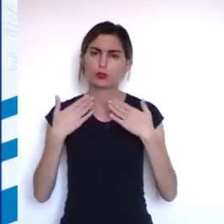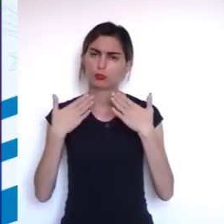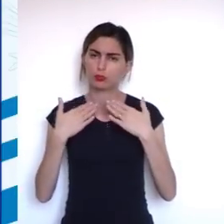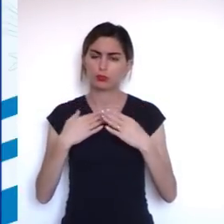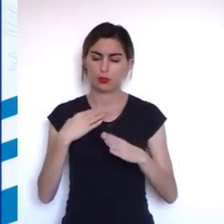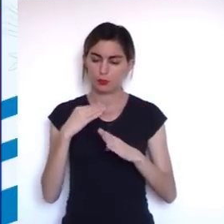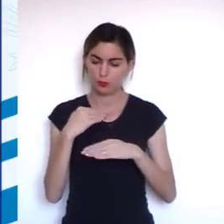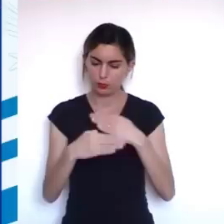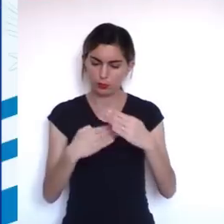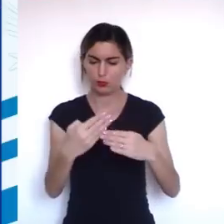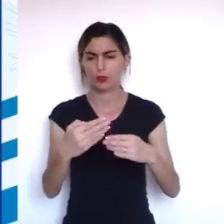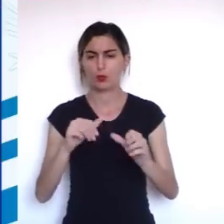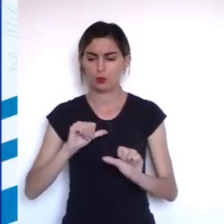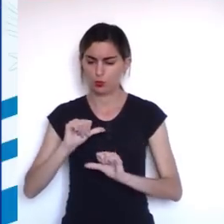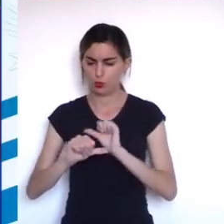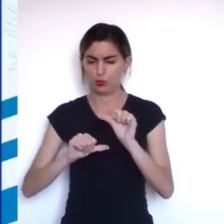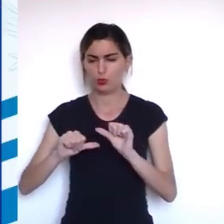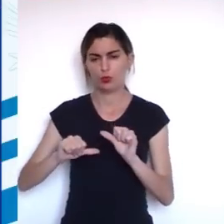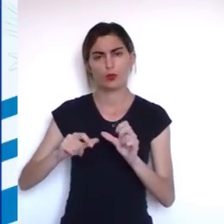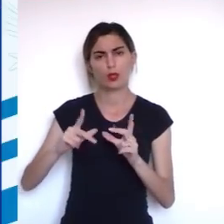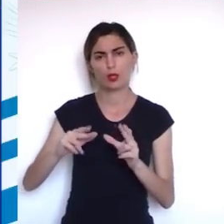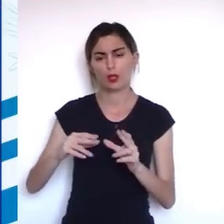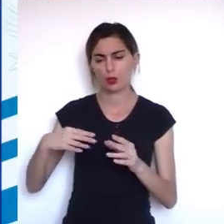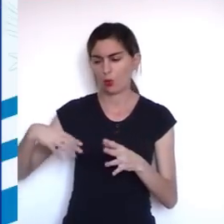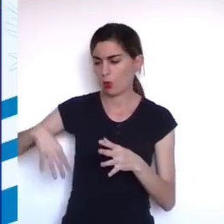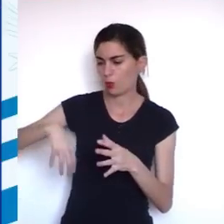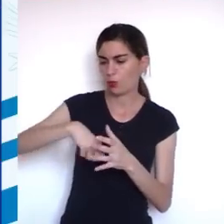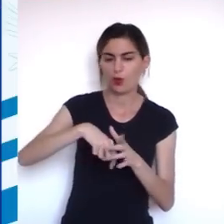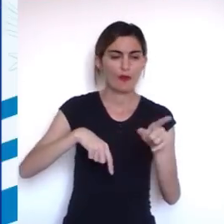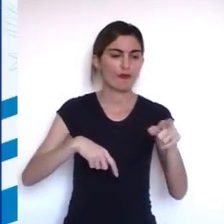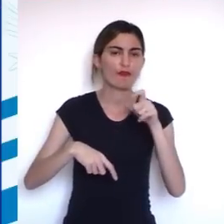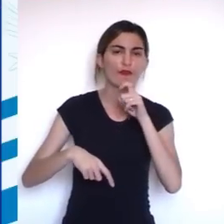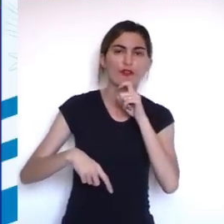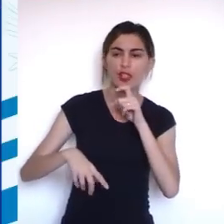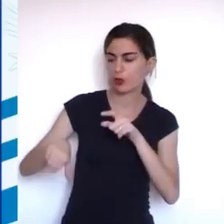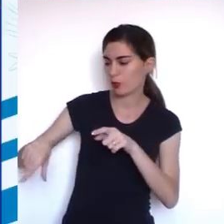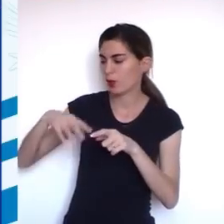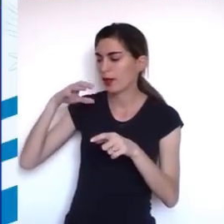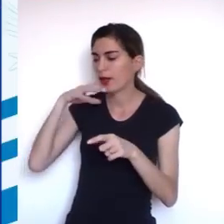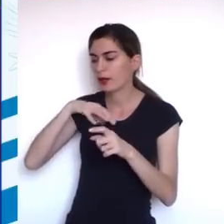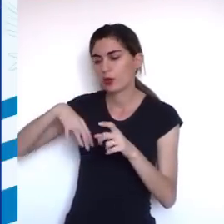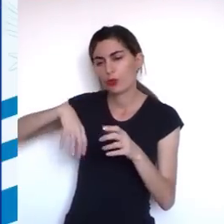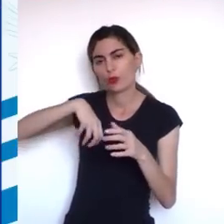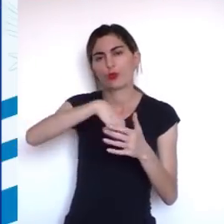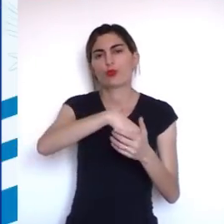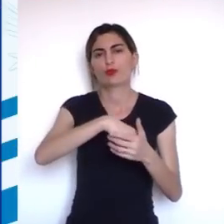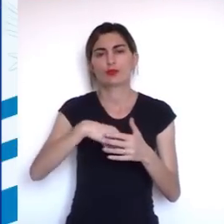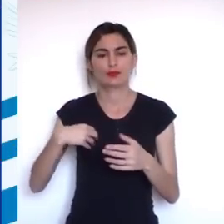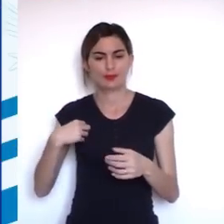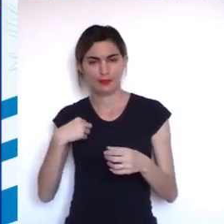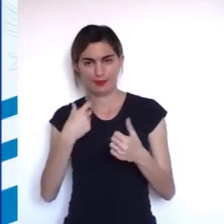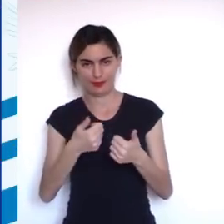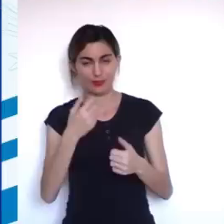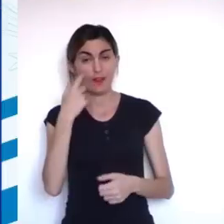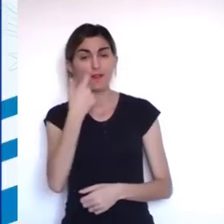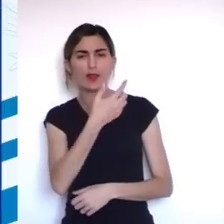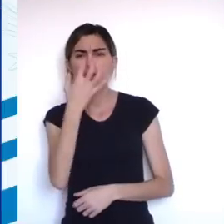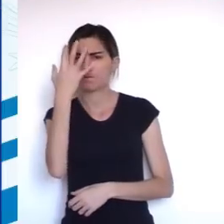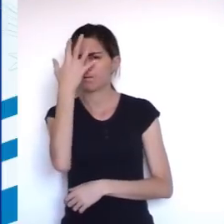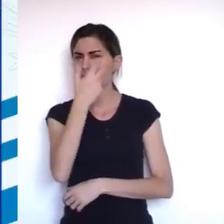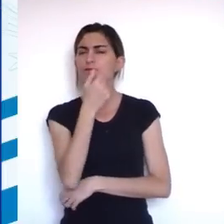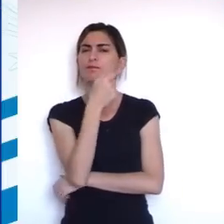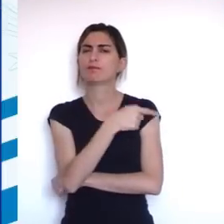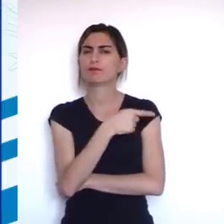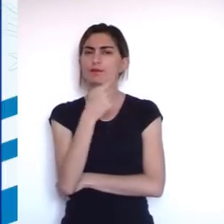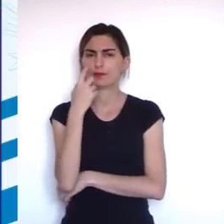processos de transferência de calor. Veja só que imagem bonita. Linda essa imagem,